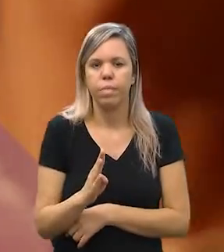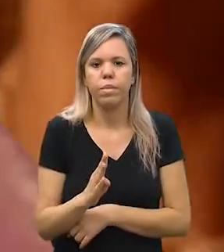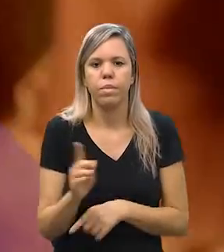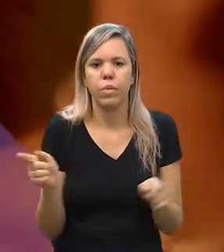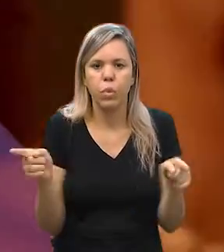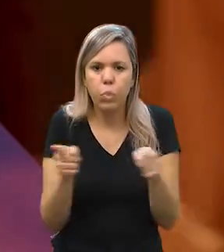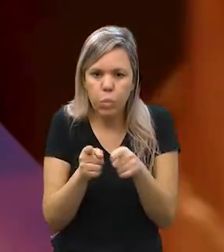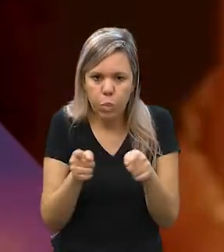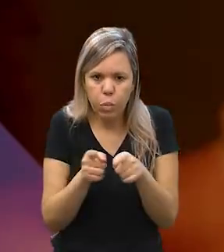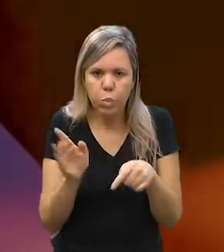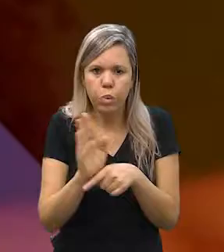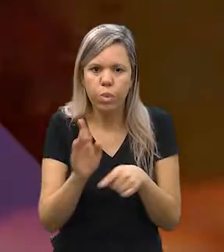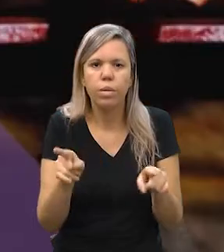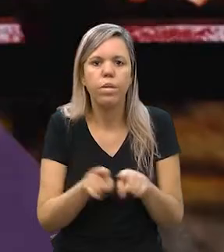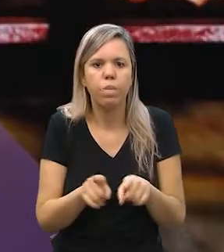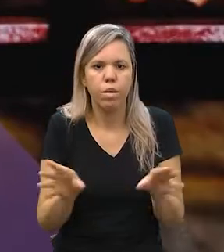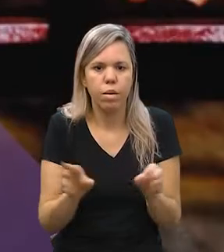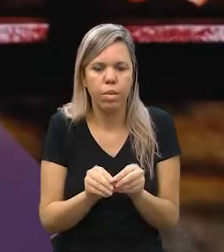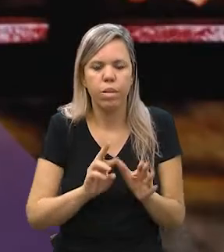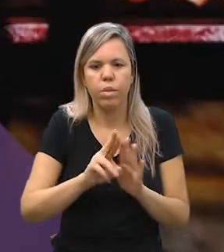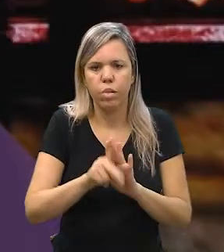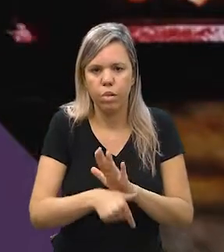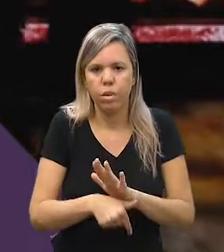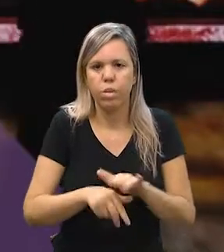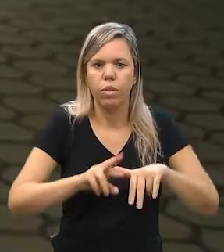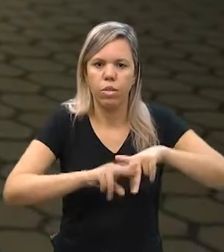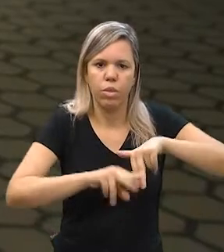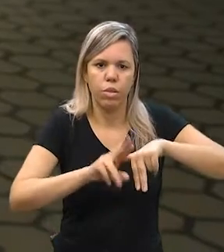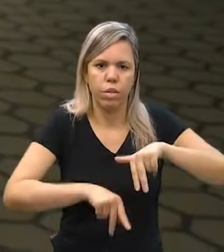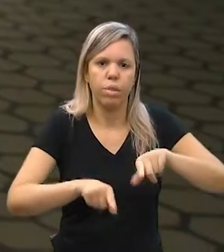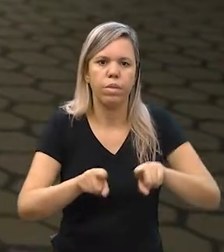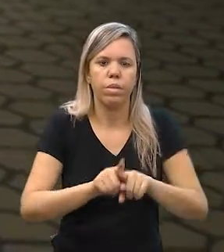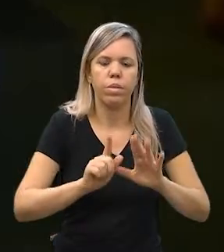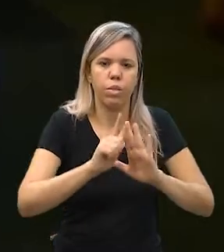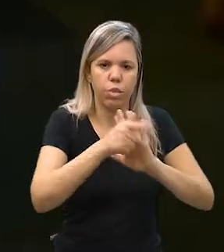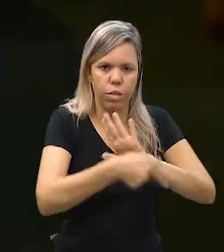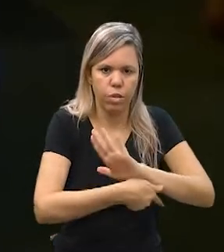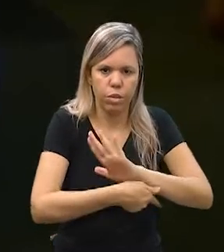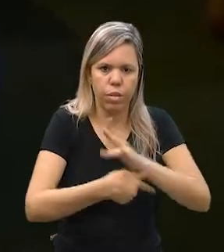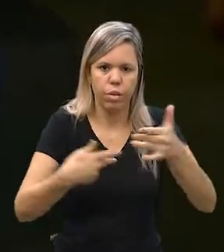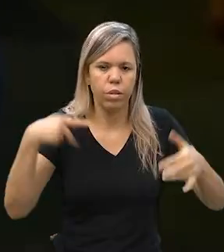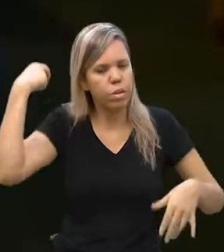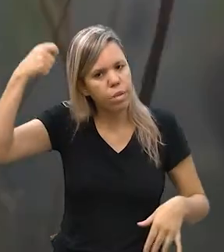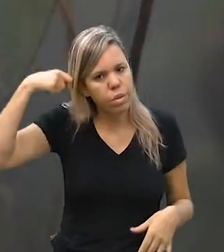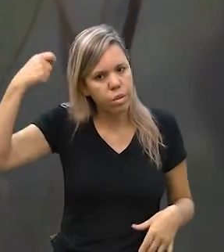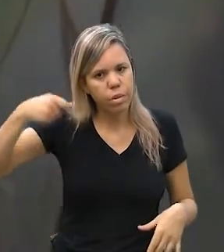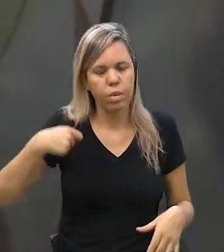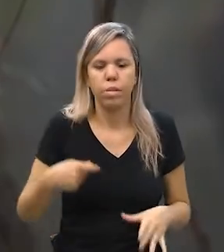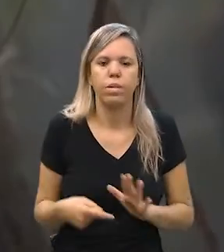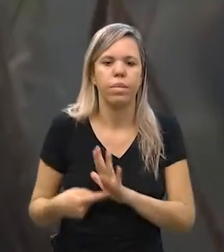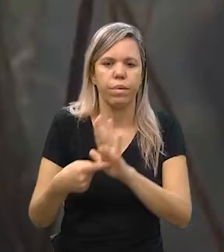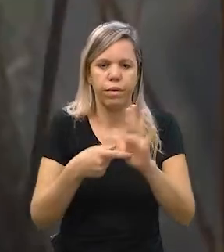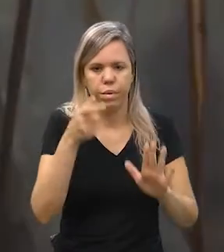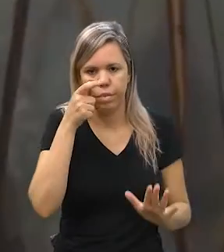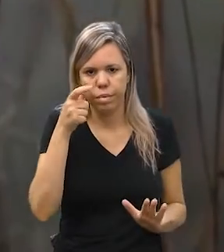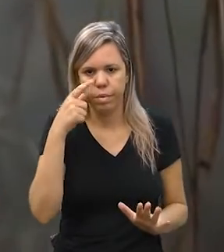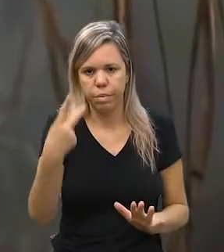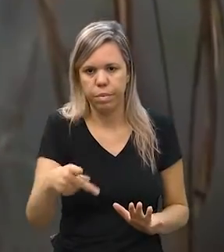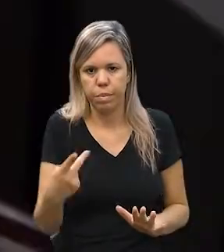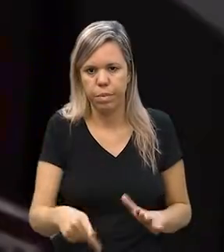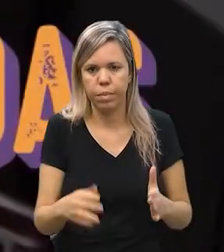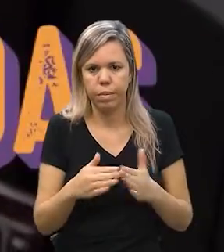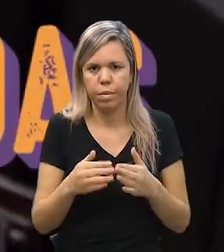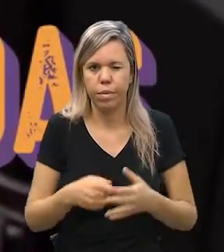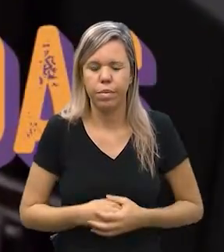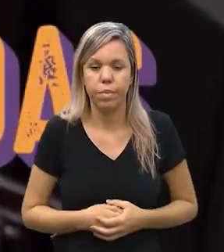e curtas metragens, dos mais variados gêneros e também dos mais diversos artistas, para você assistir aí mesmo na